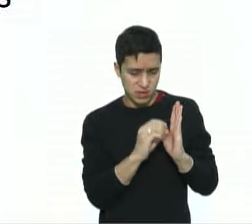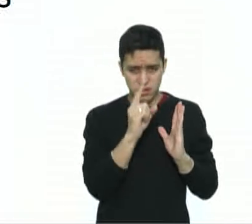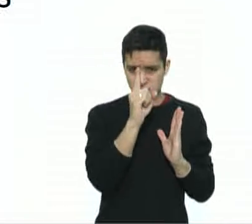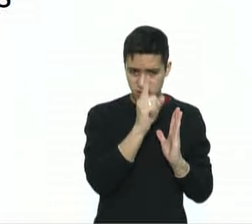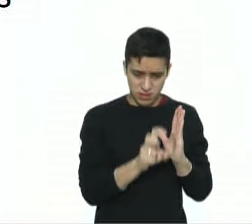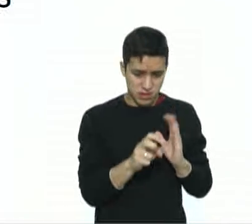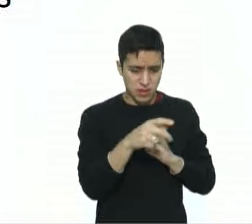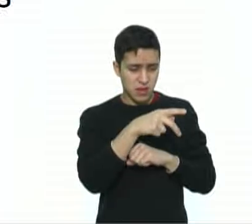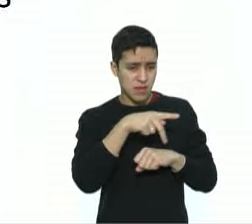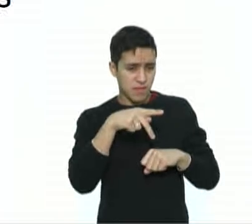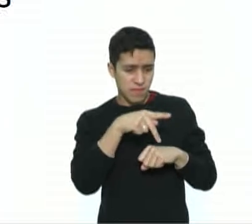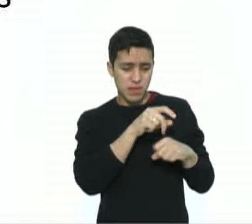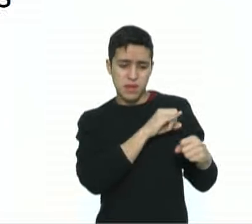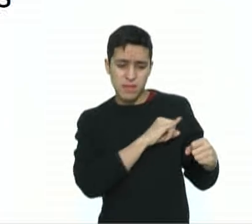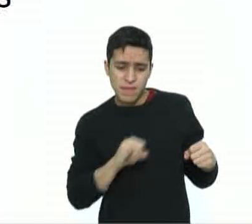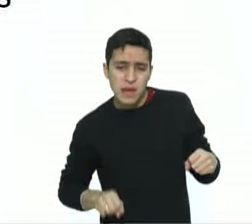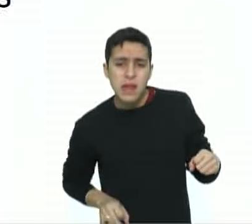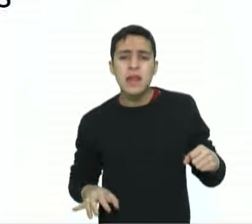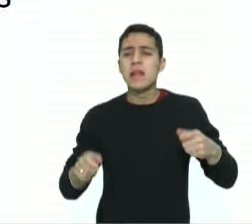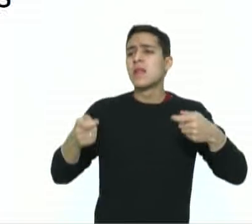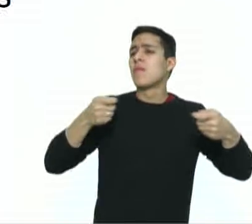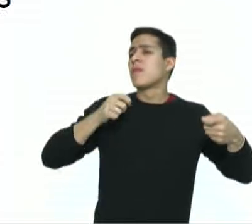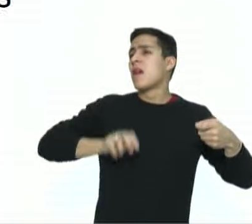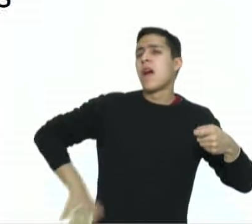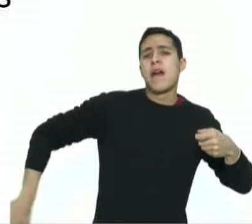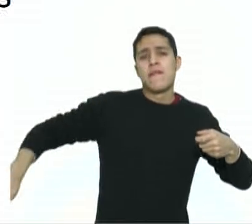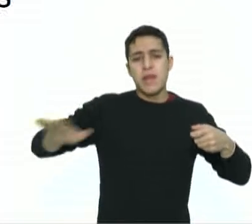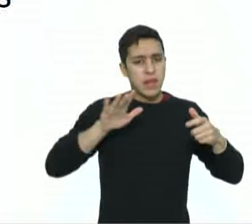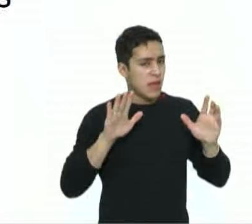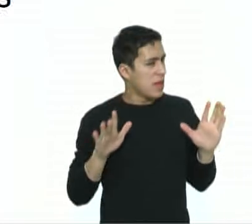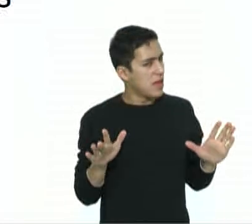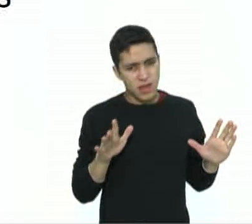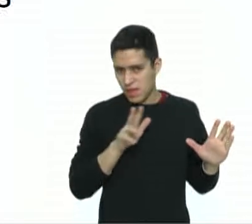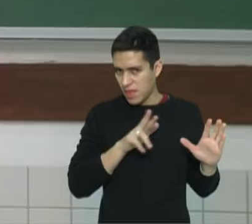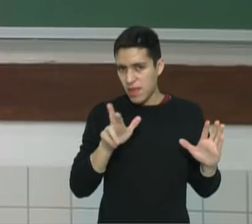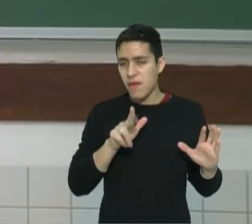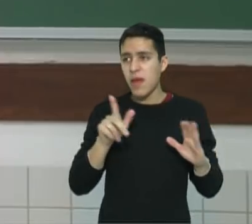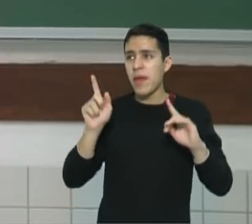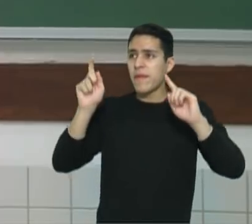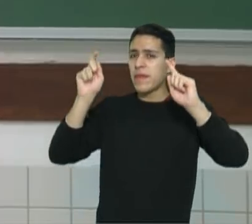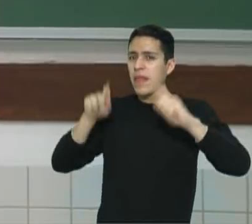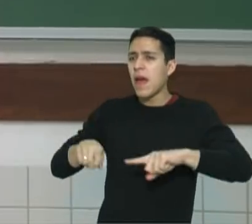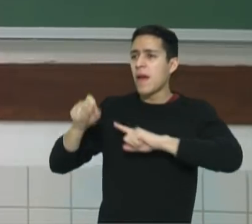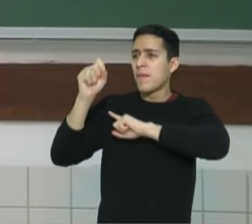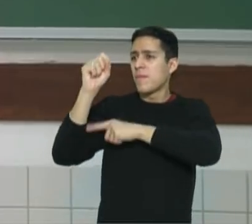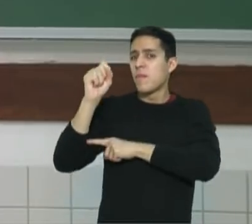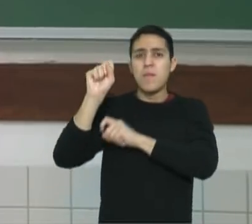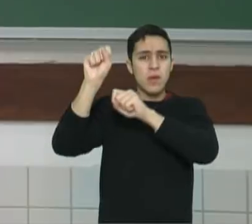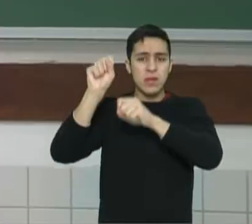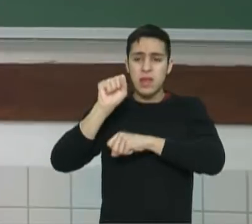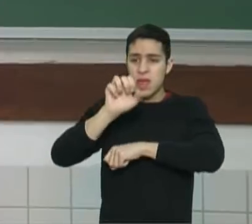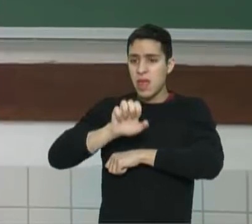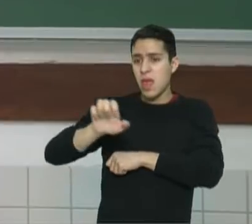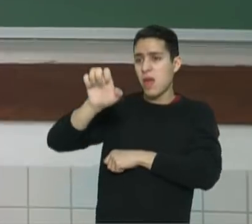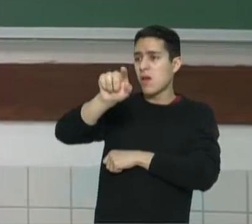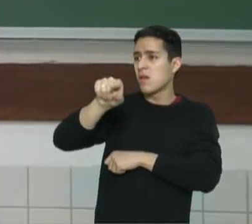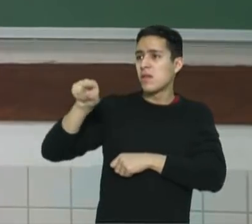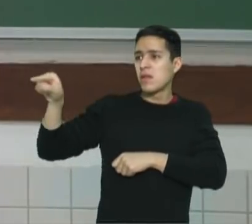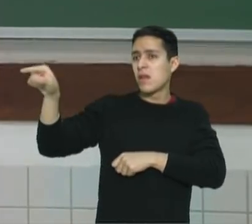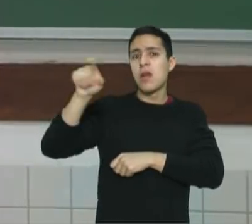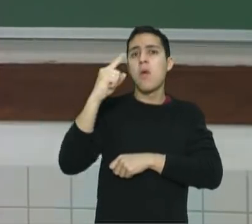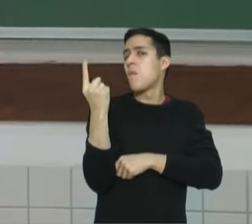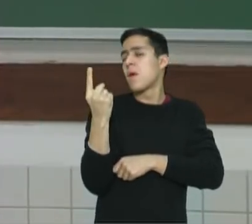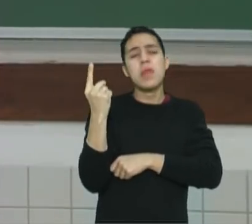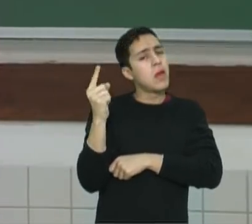país imperialista dominava completamente o outro. Não, a gente falou em potências europeias. Não existia uma potência que dominava por